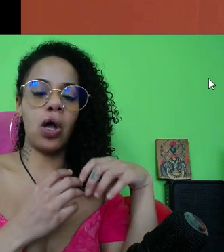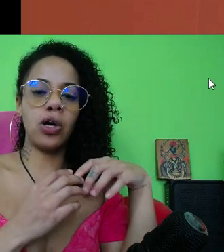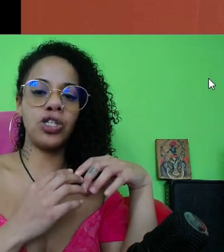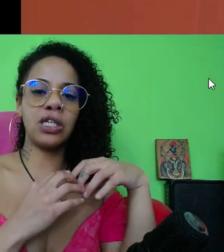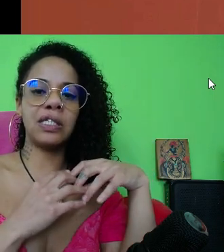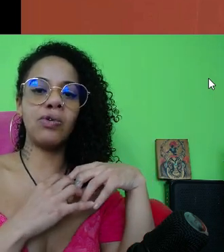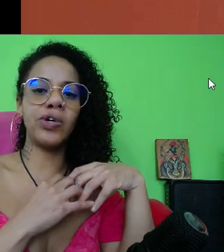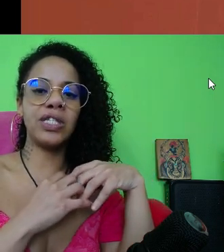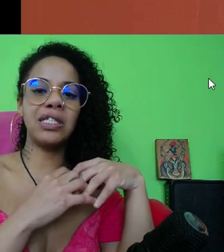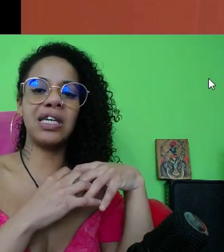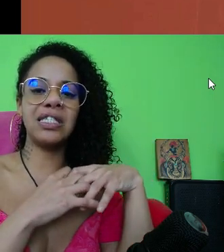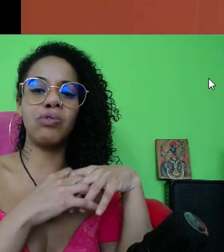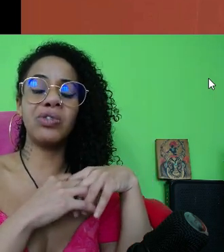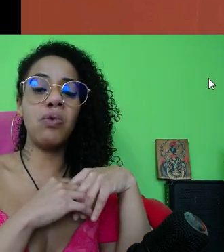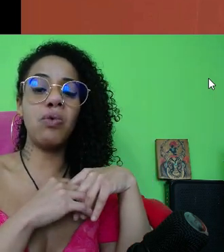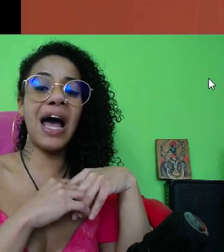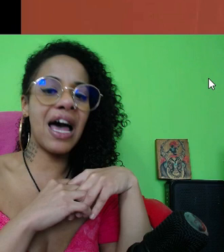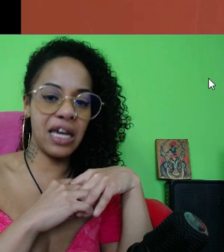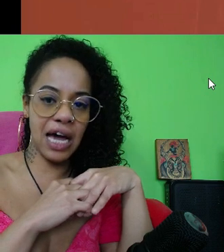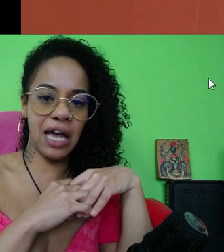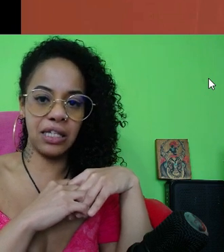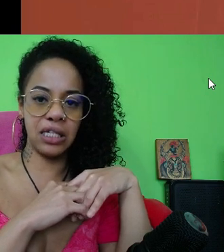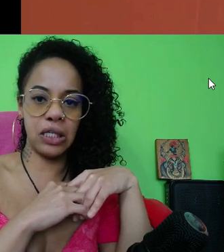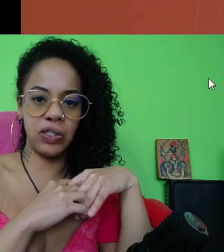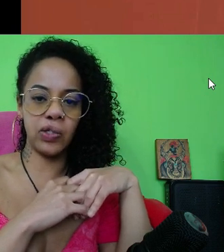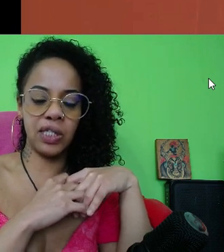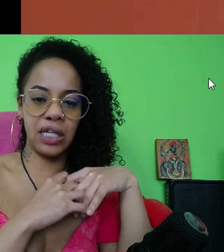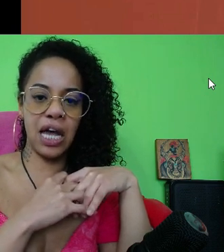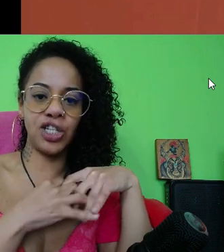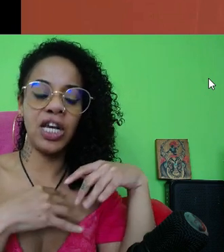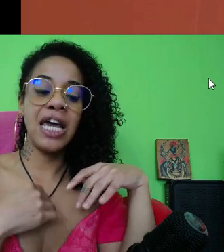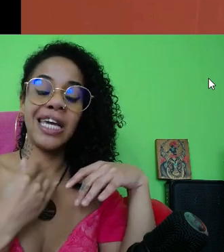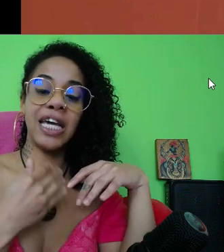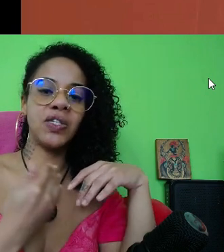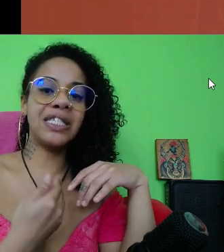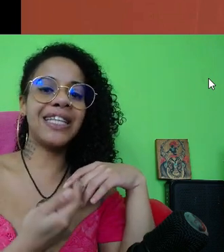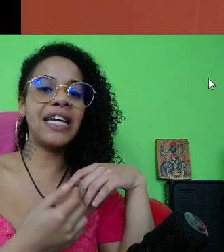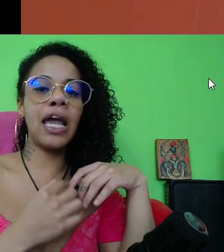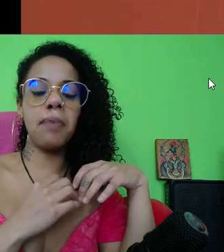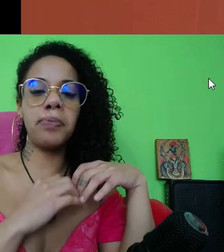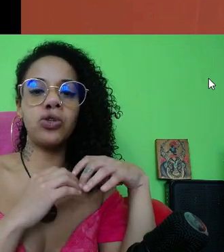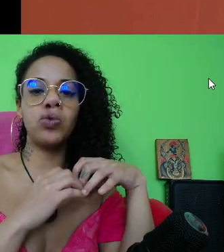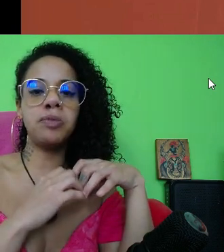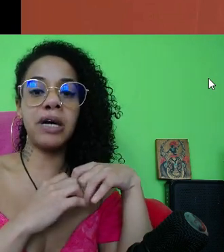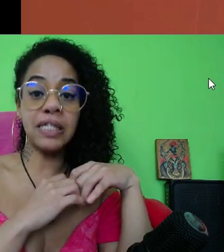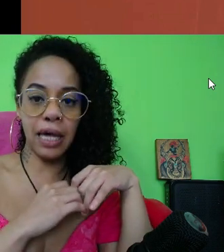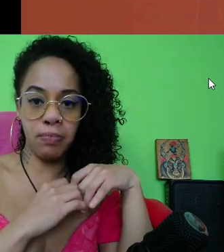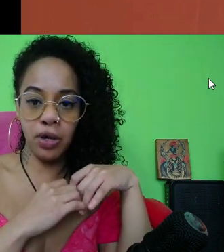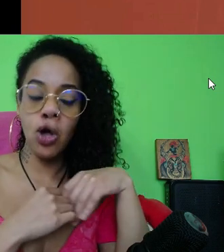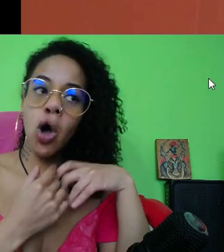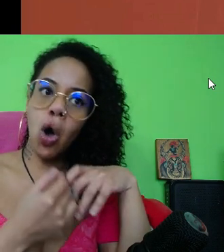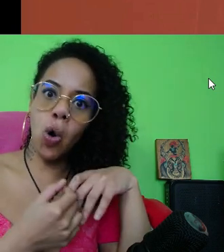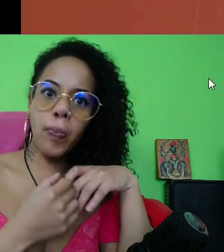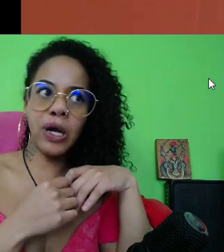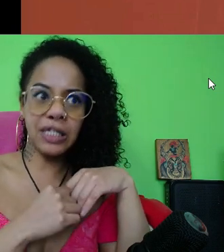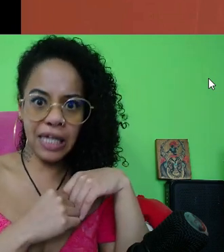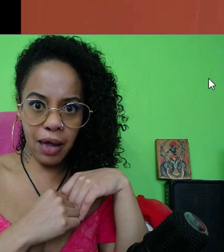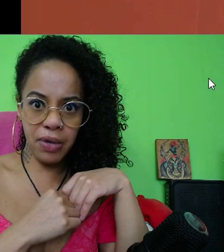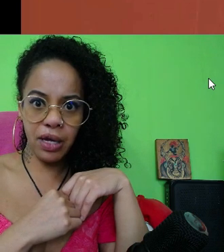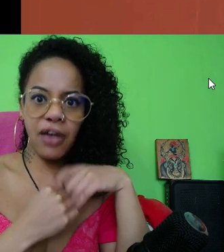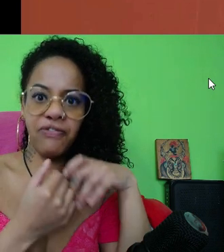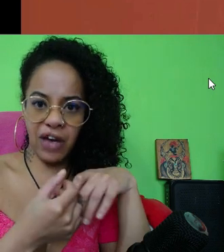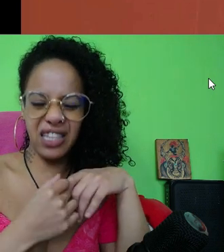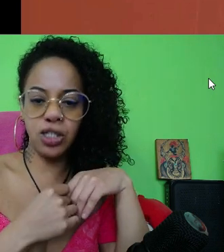psicológicas são coisas que estão tão arraigadas na nossa sociedade que às vezes nem quem reproduz percebe ou